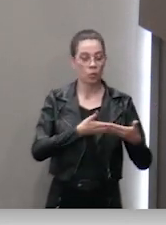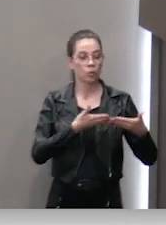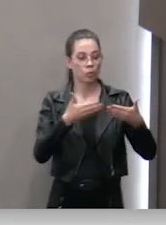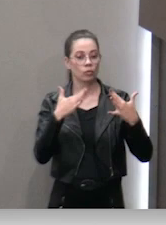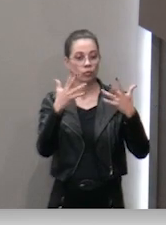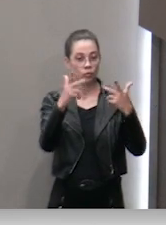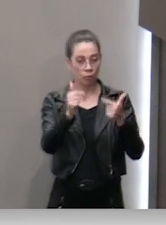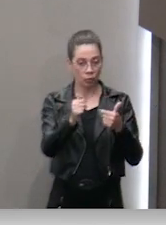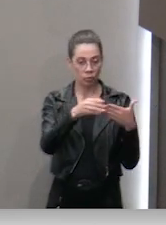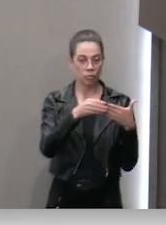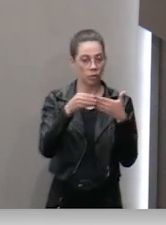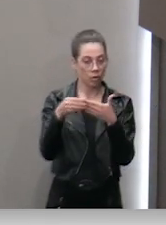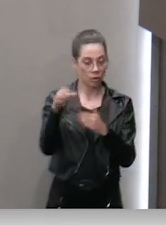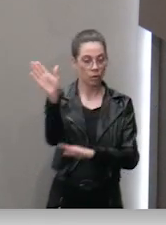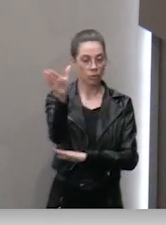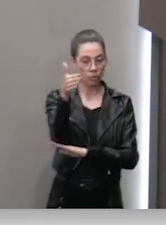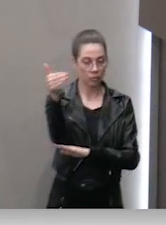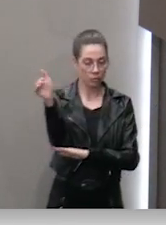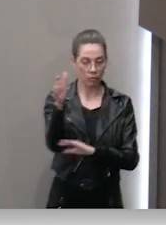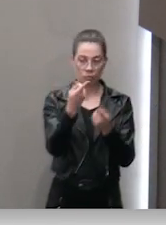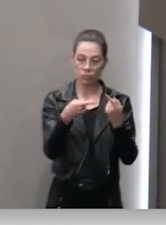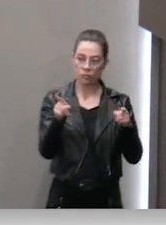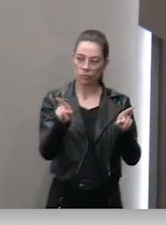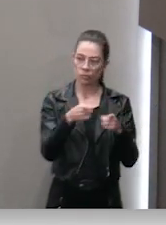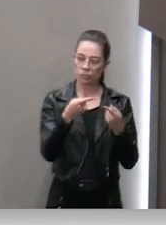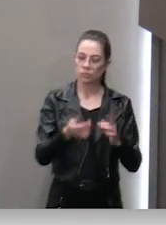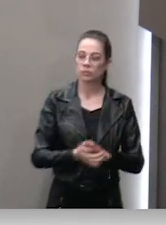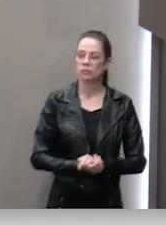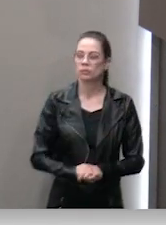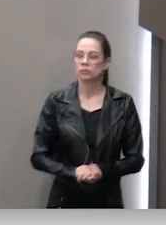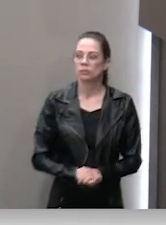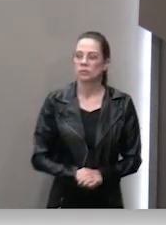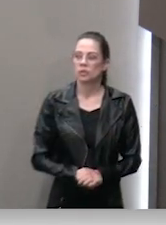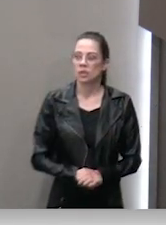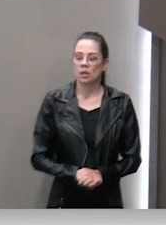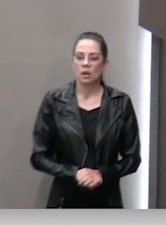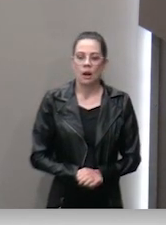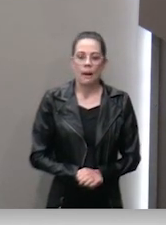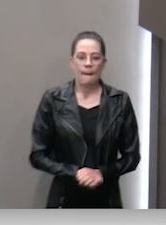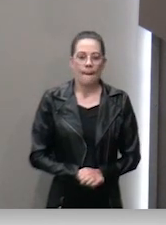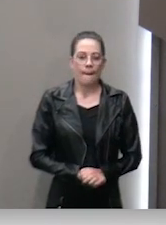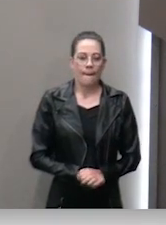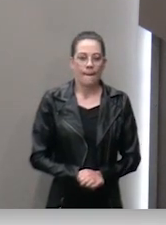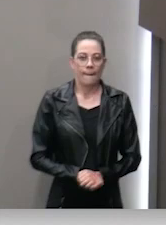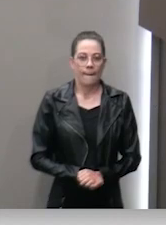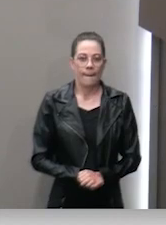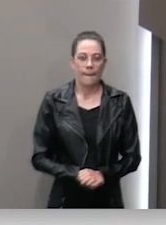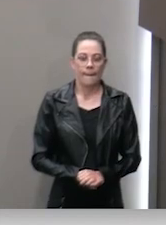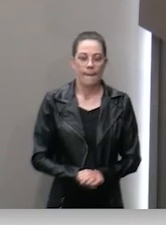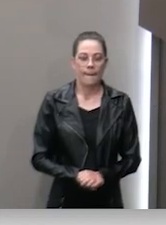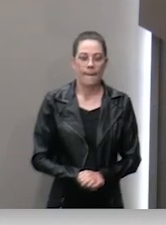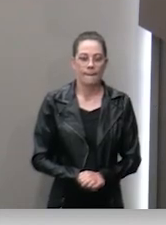pé, acompanhemos a execução do Hino Nacional Brasileiro.